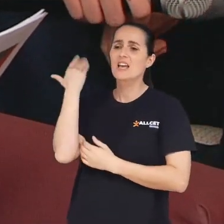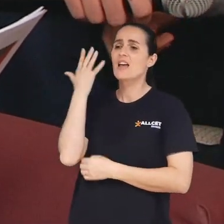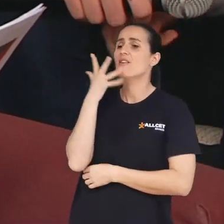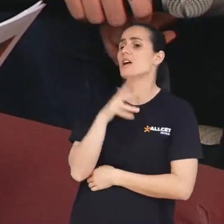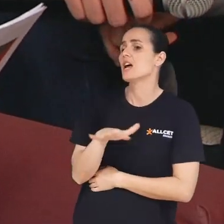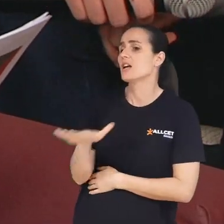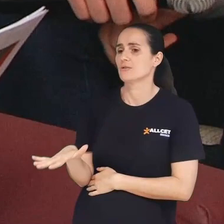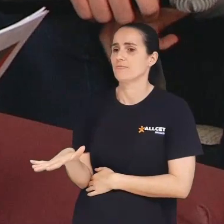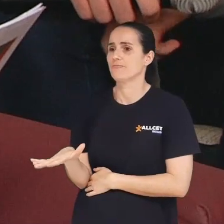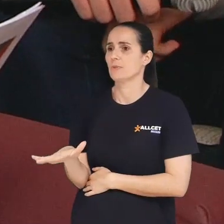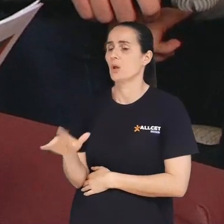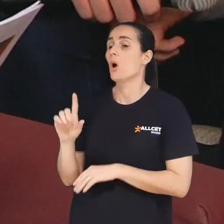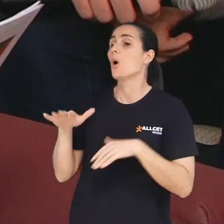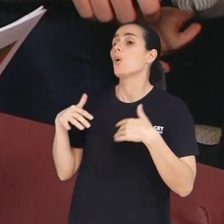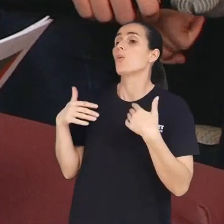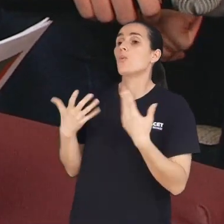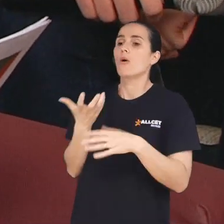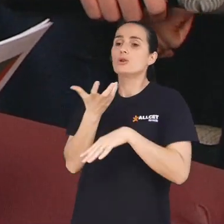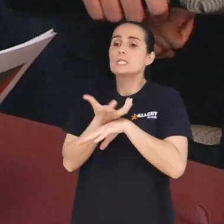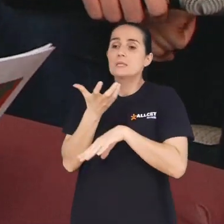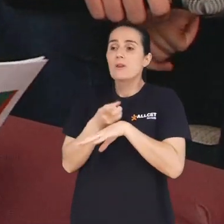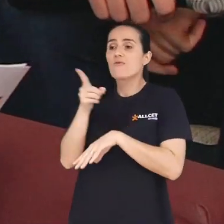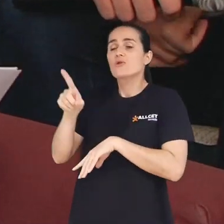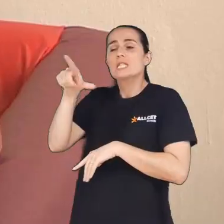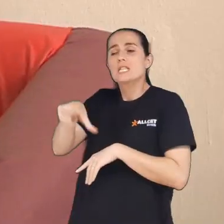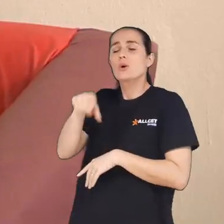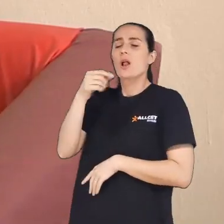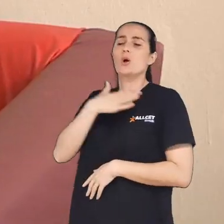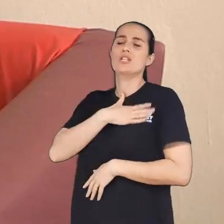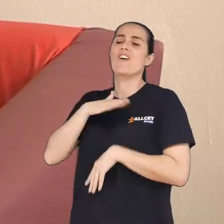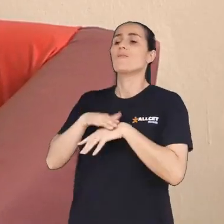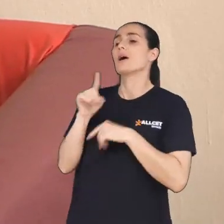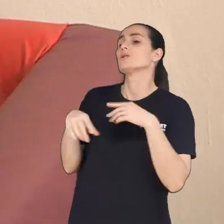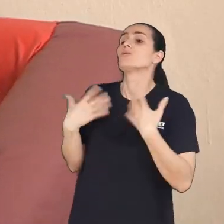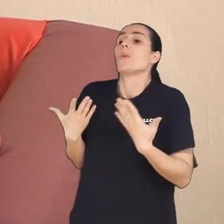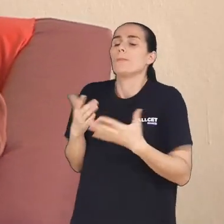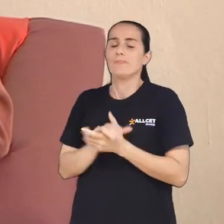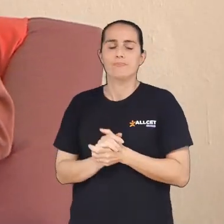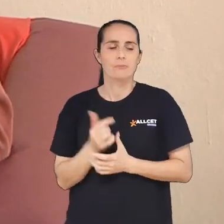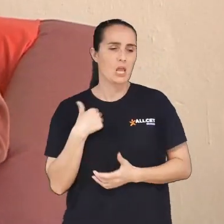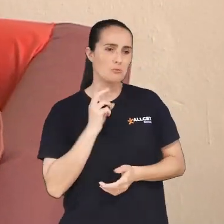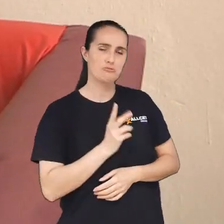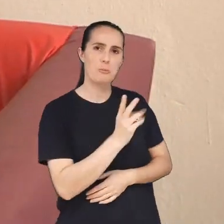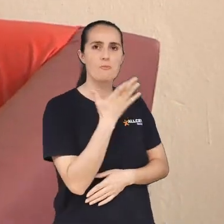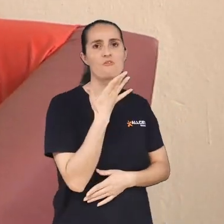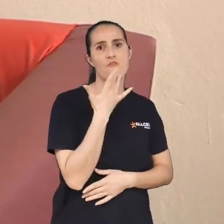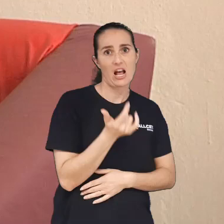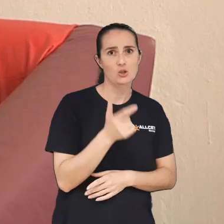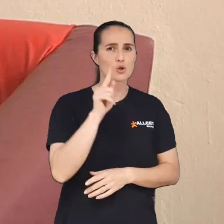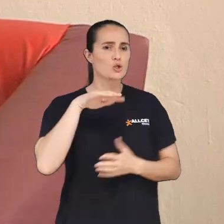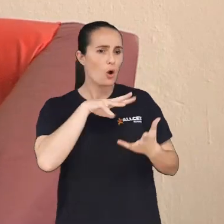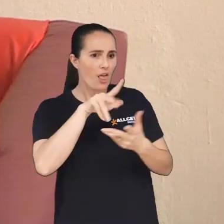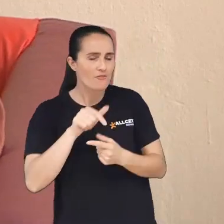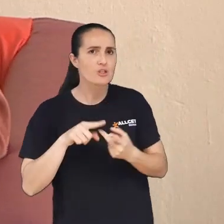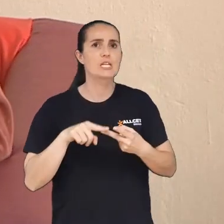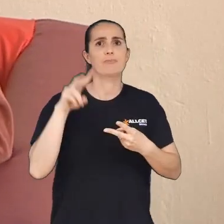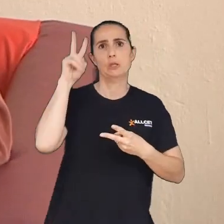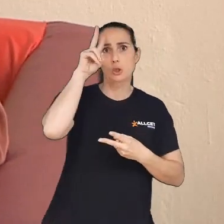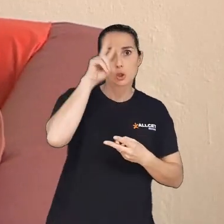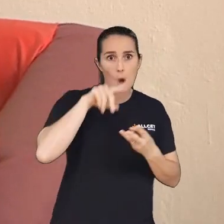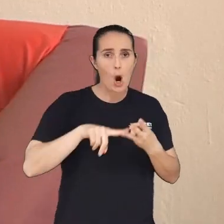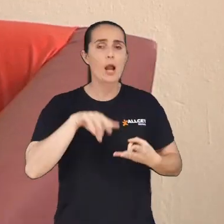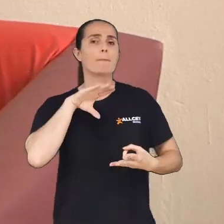infância. Quais eram as suas matérias preferidas na escola? Eu sempre tive muita facilidade com geografia,